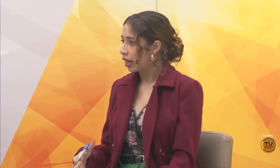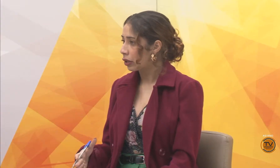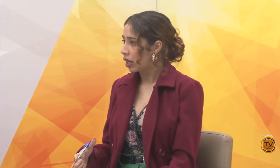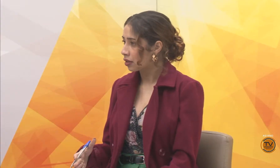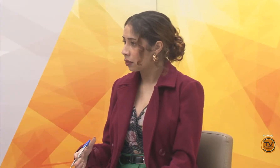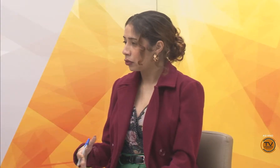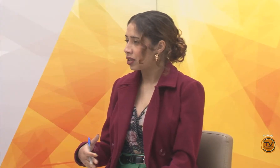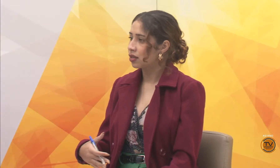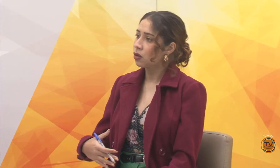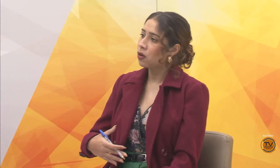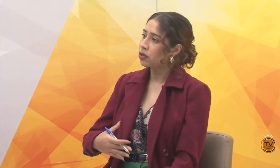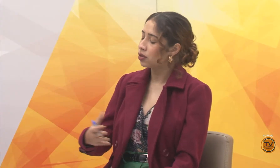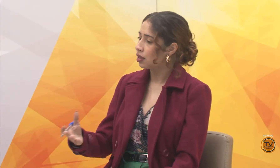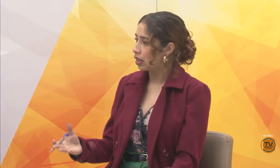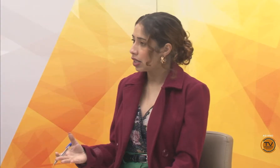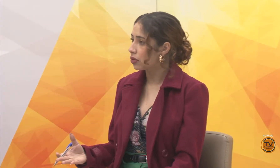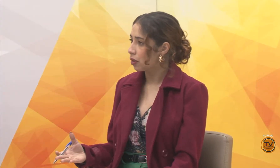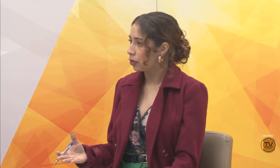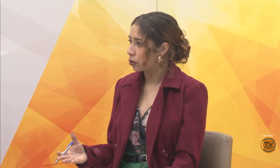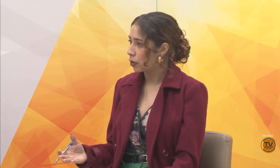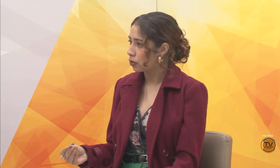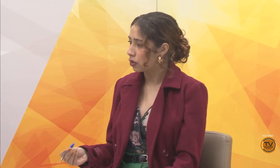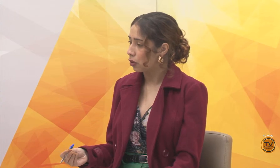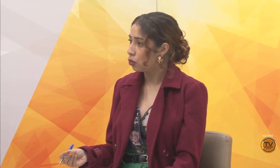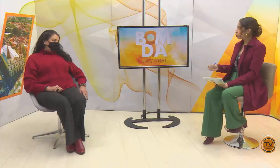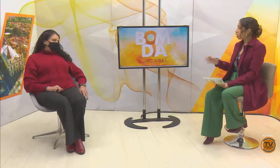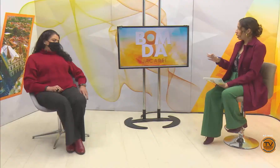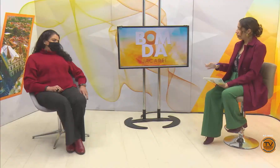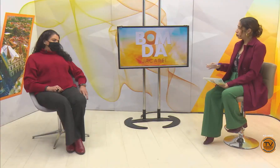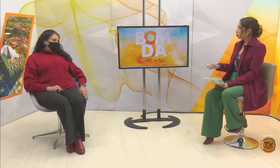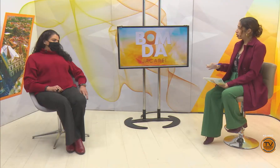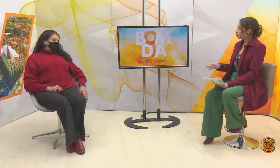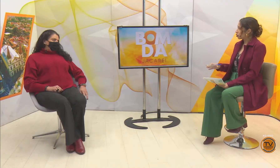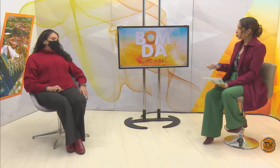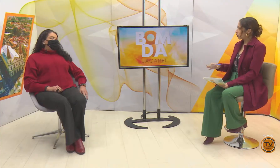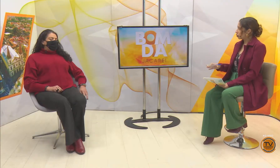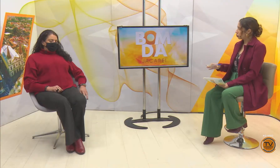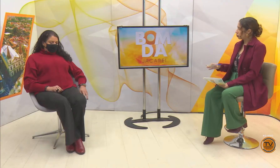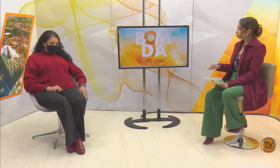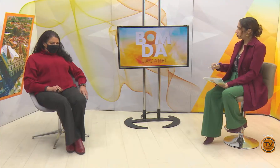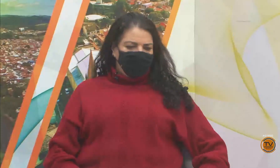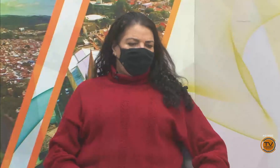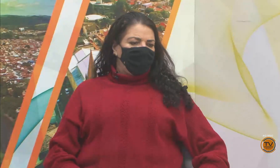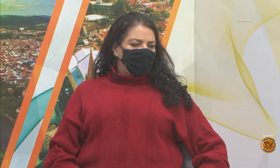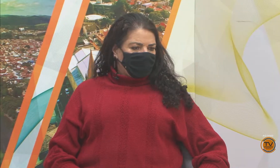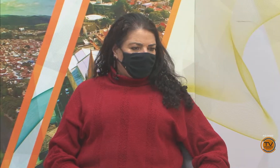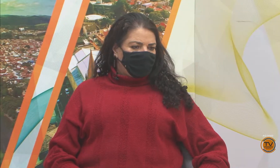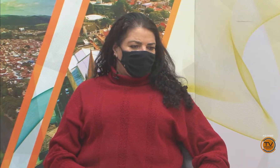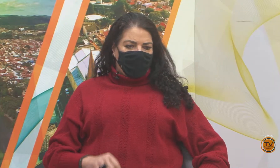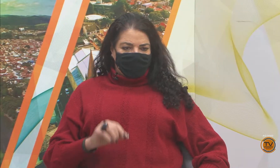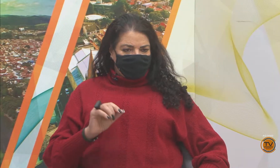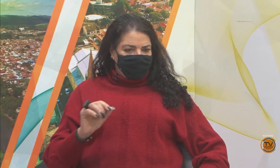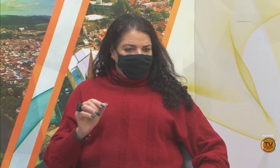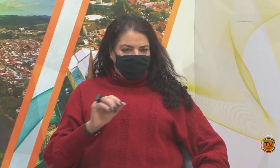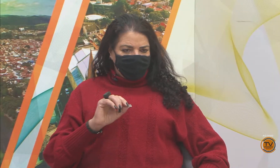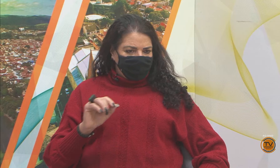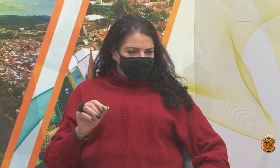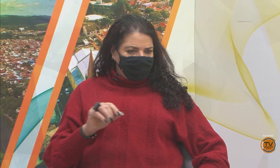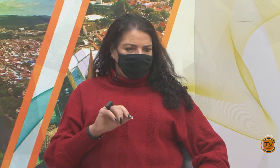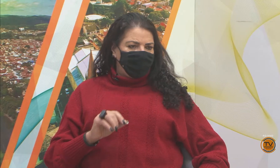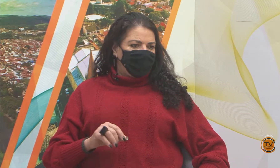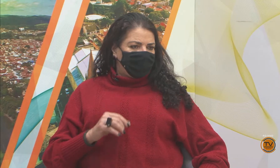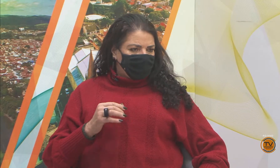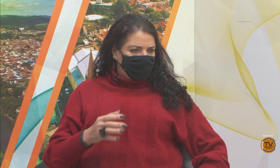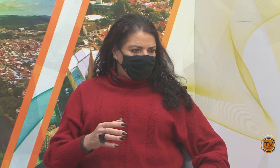e o calendário dessas imunizações, os endereços também dos postos de saúde, está tudo lá no site da Prefeitura? Sim, as idades